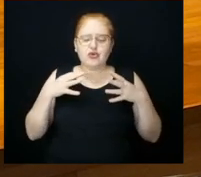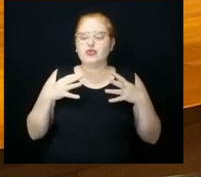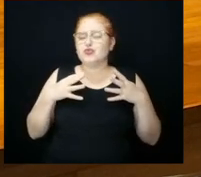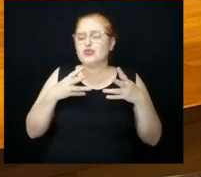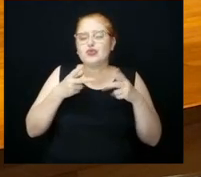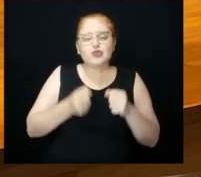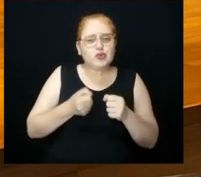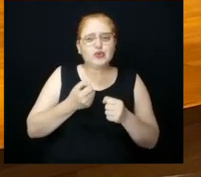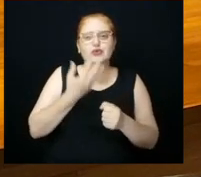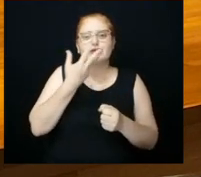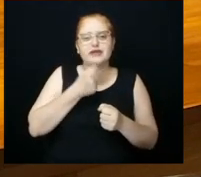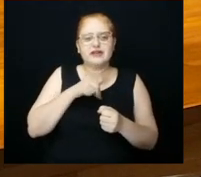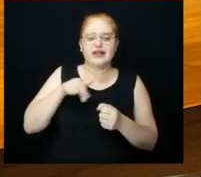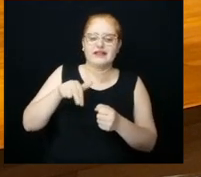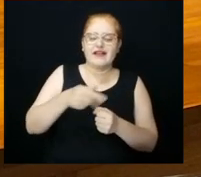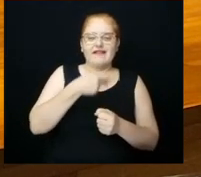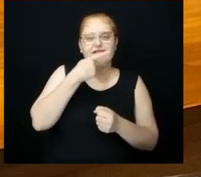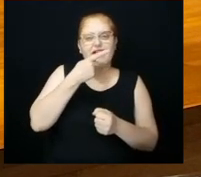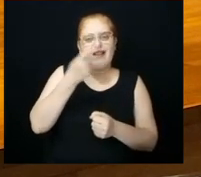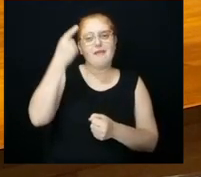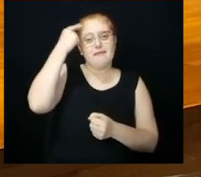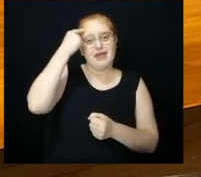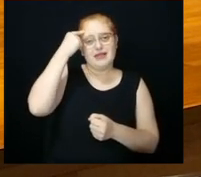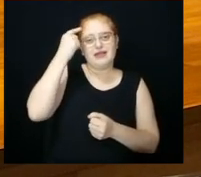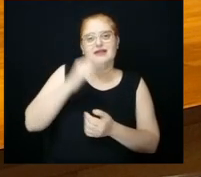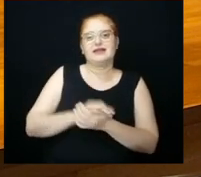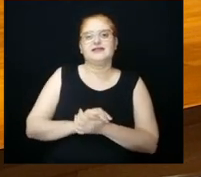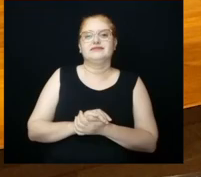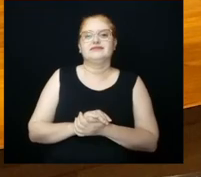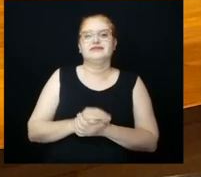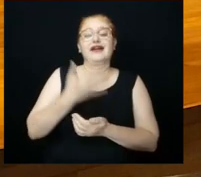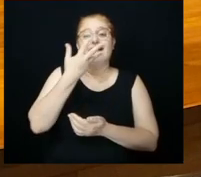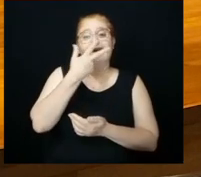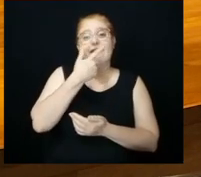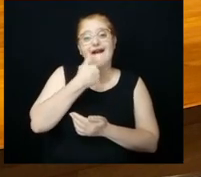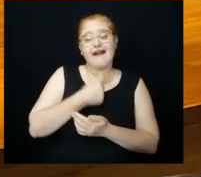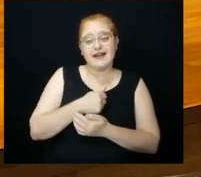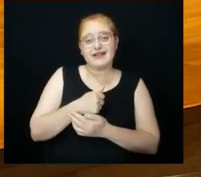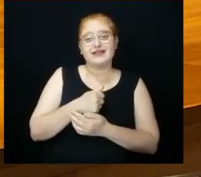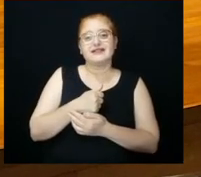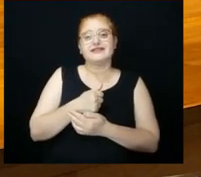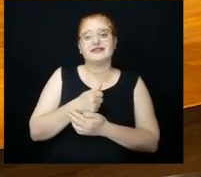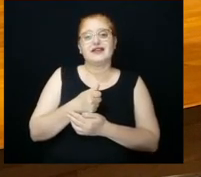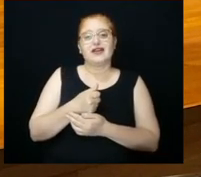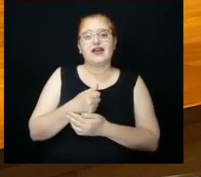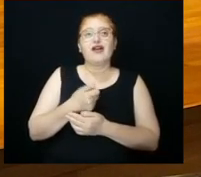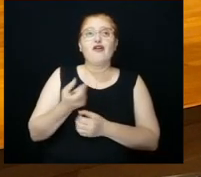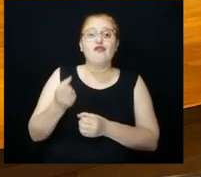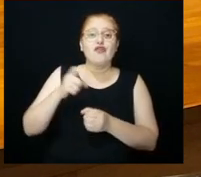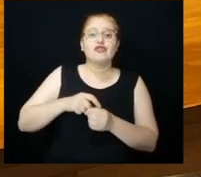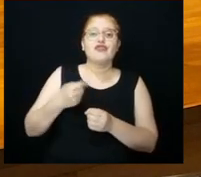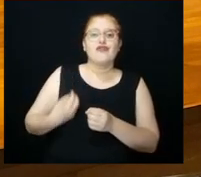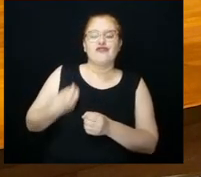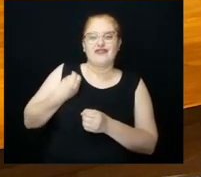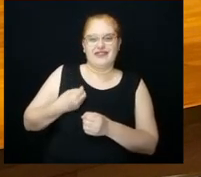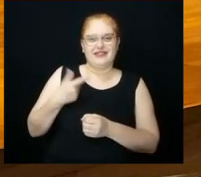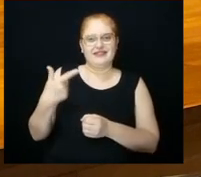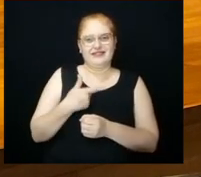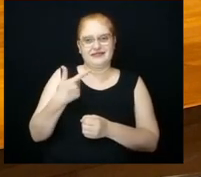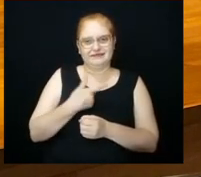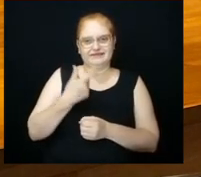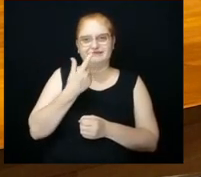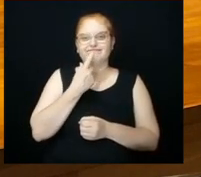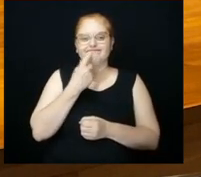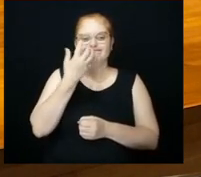inícios: andar, falar, pensar. Muidinga se meninou outra vez. Esta segunda infância, porém,